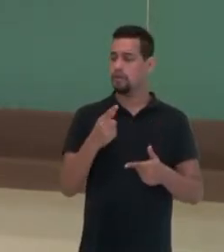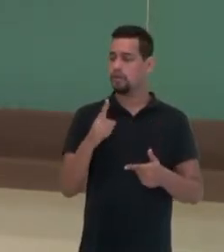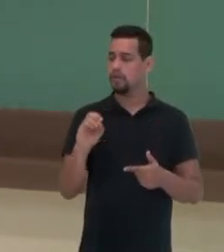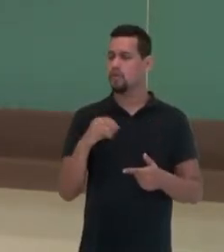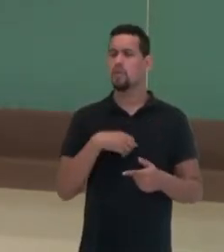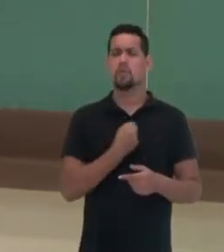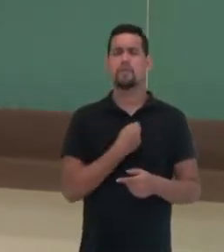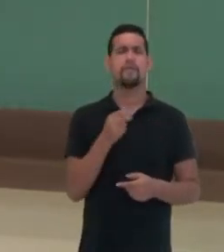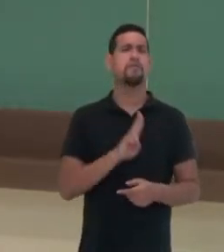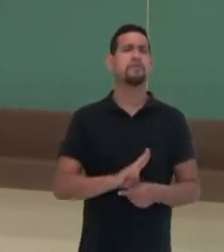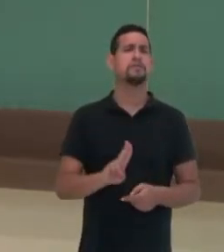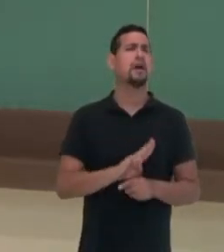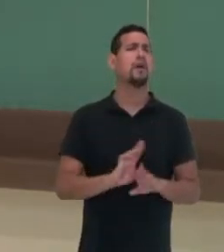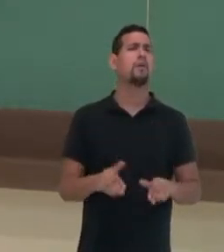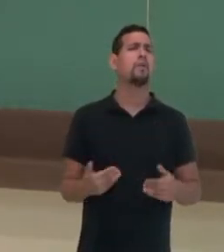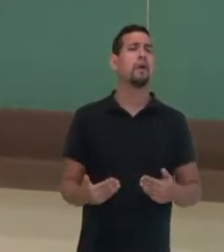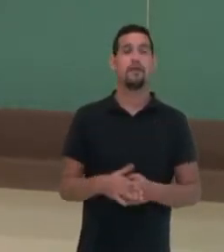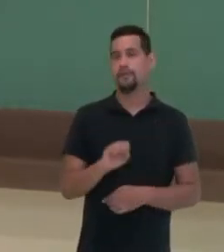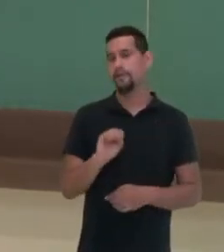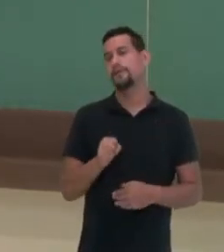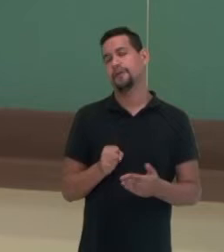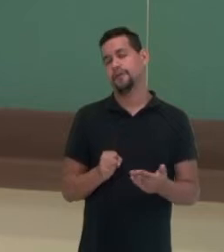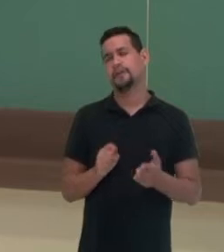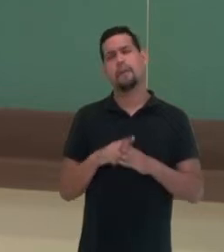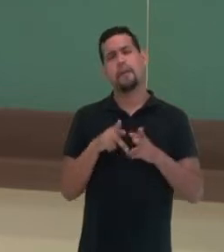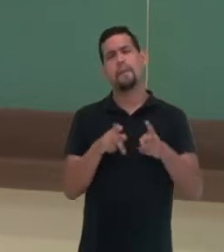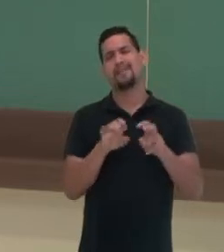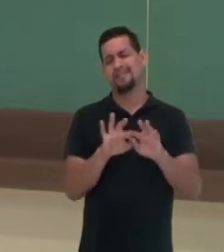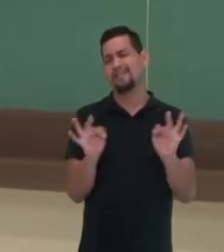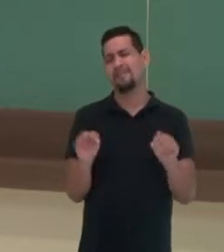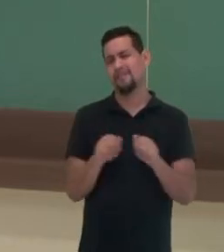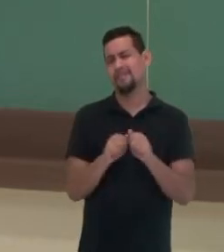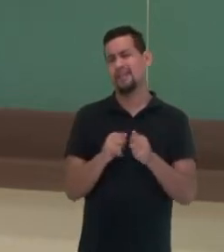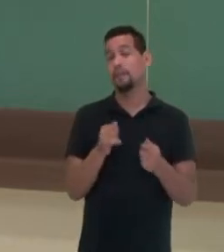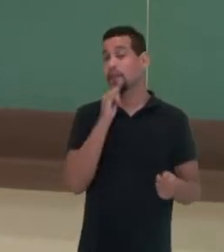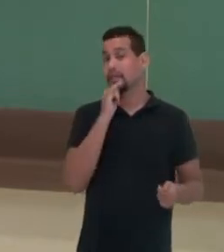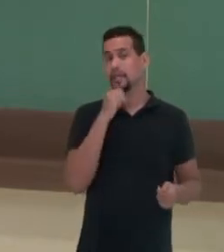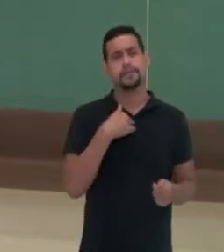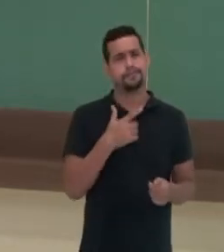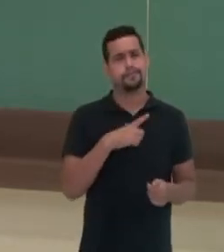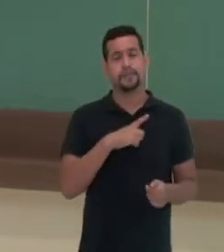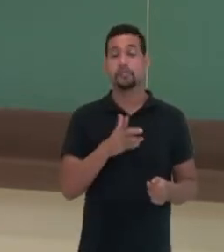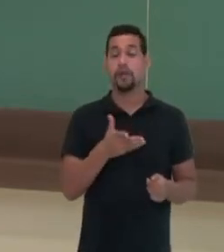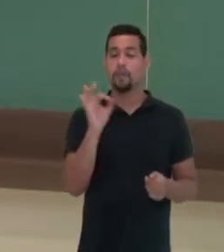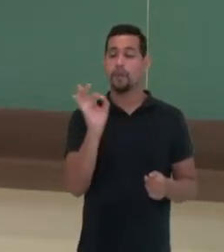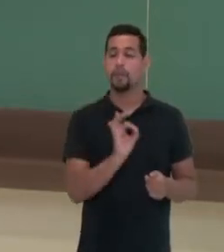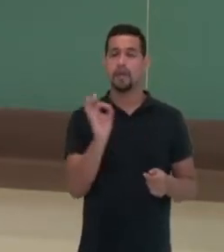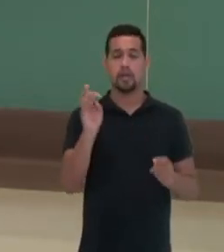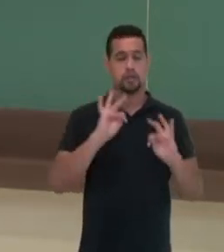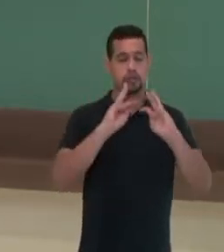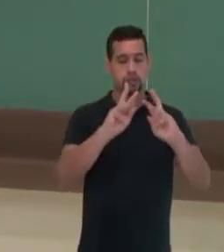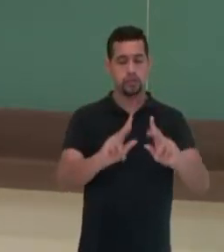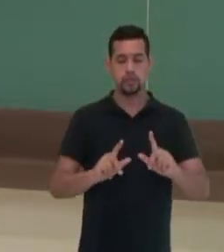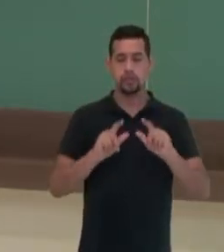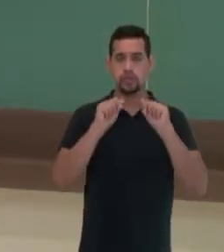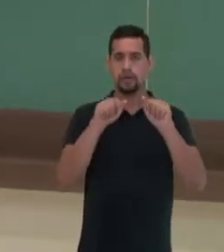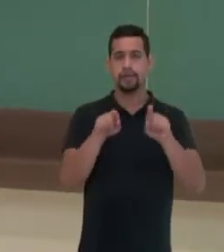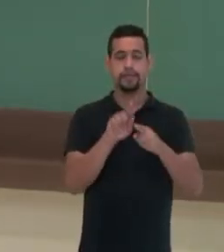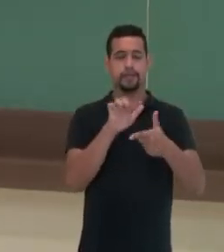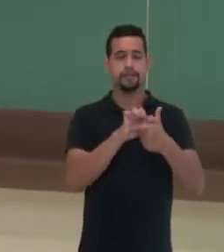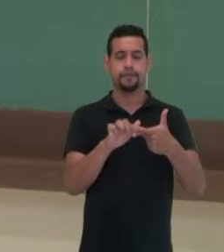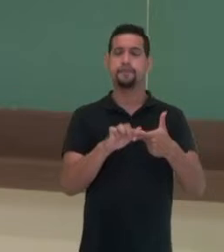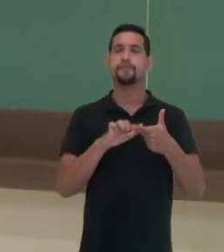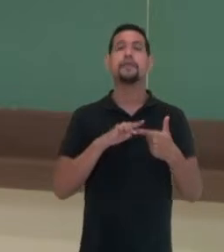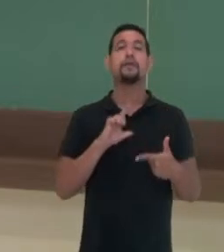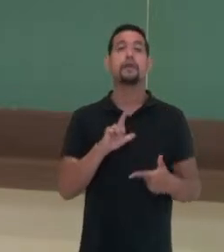eu vou usar é 8. E olha que simples que fica, gente. Eu tenho a porcentagem geral, dividido